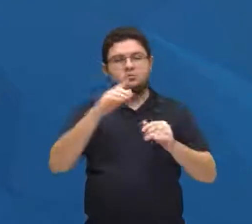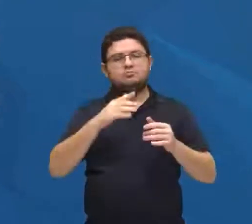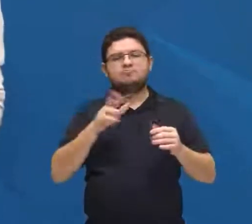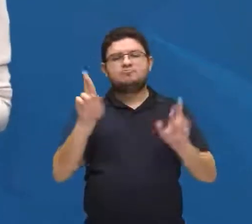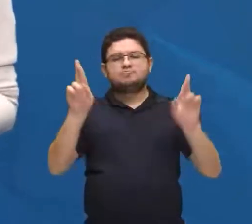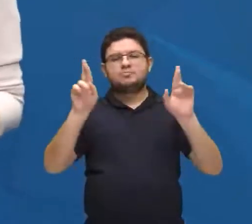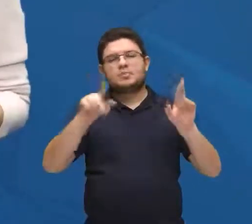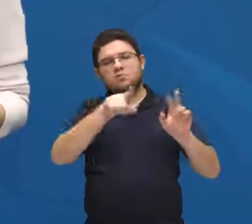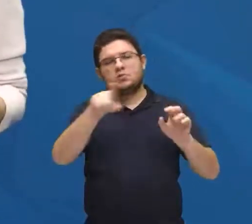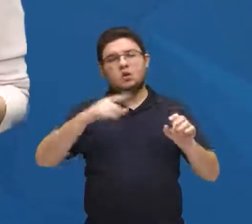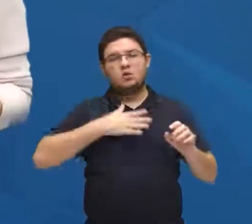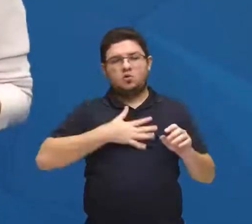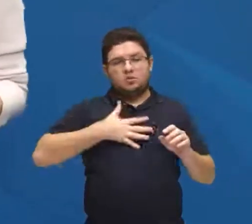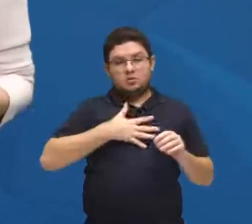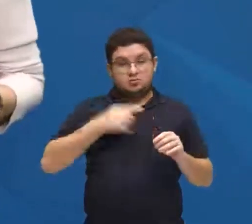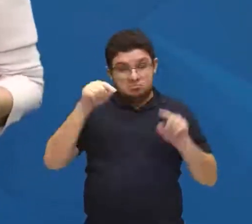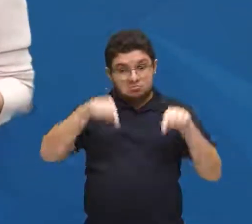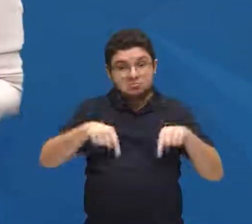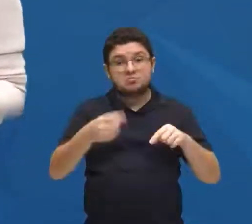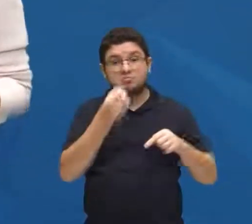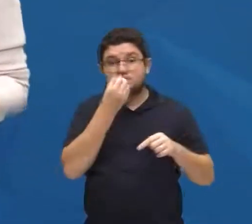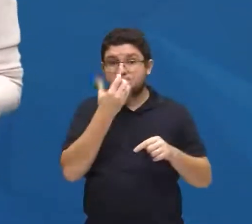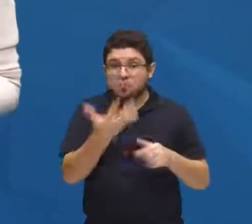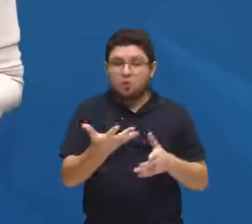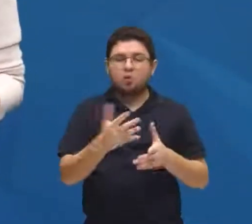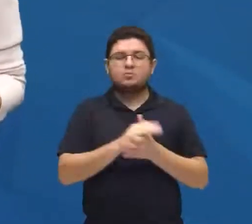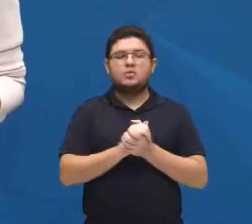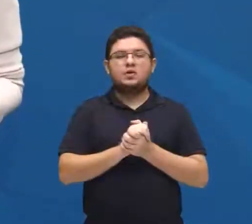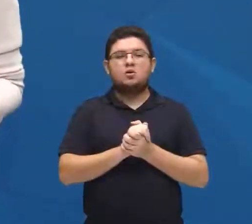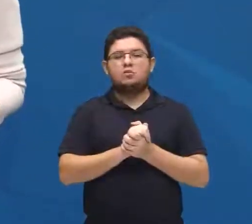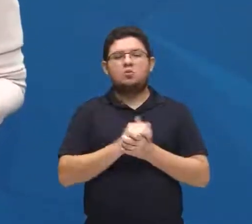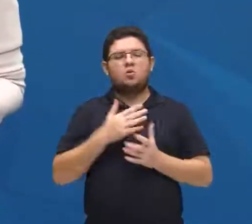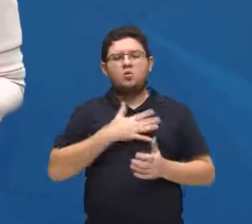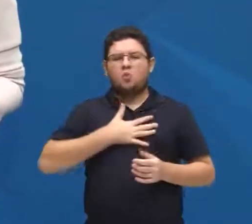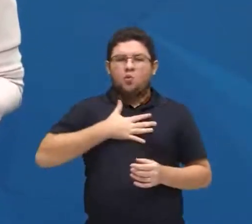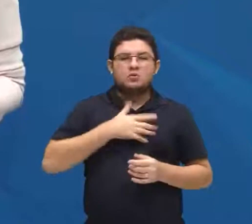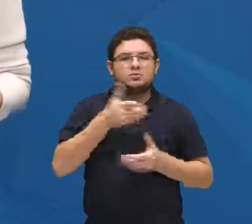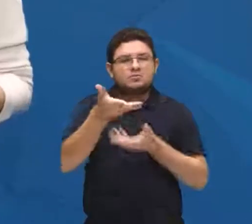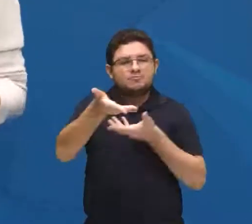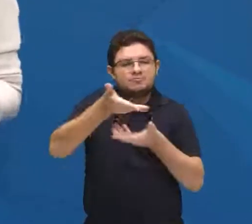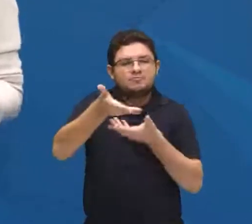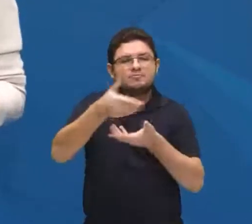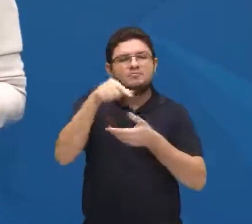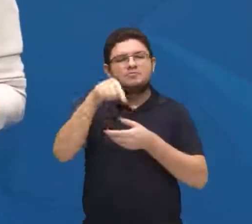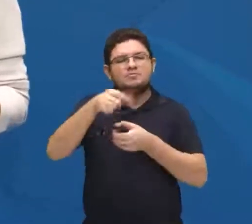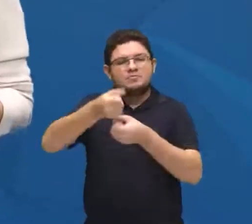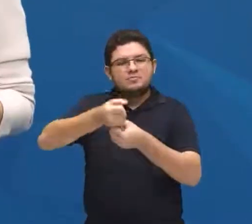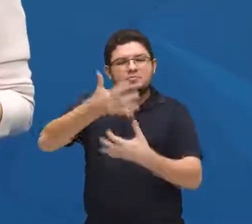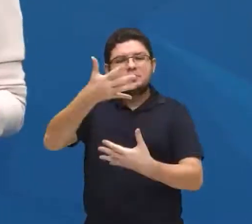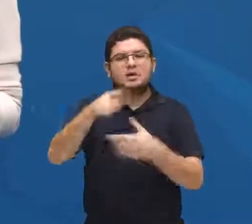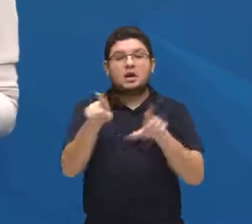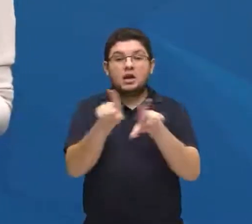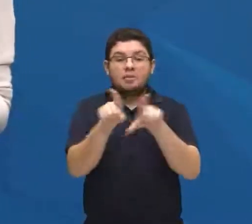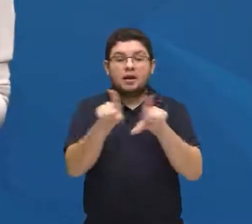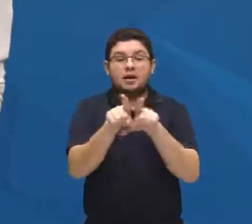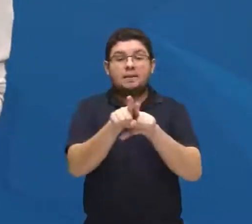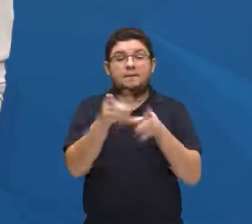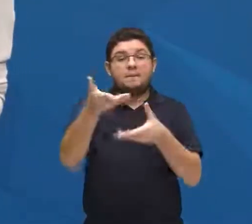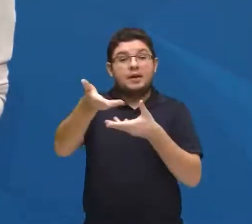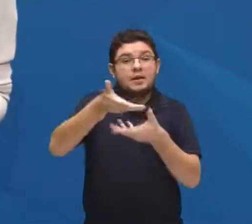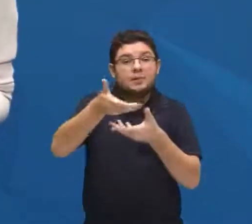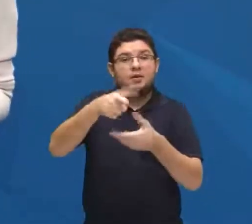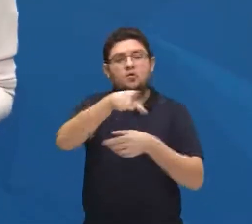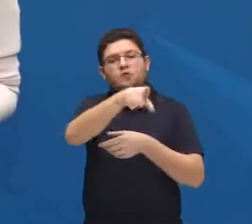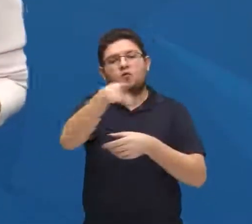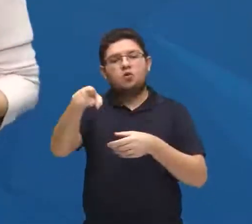foi muito bom estar aqui com vocês, adorei a participação no nosso chat, adorei também a participação de vocês na